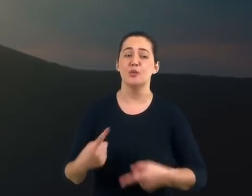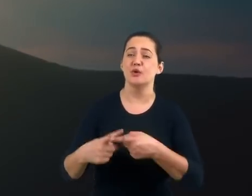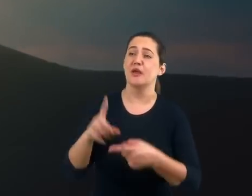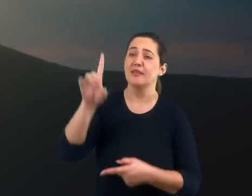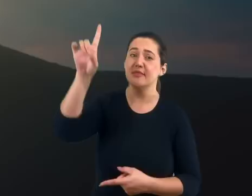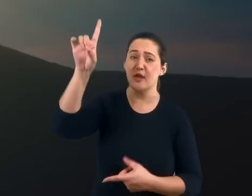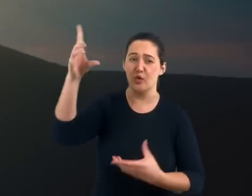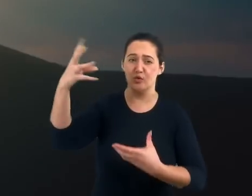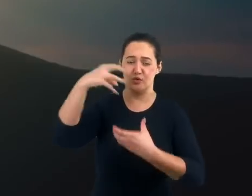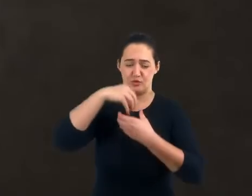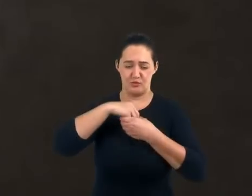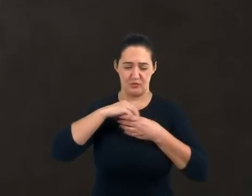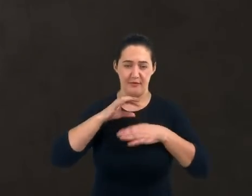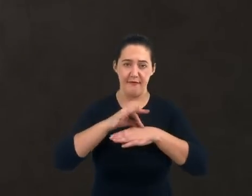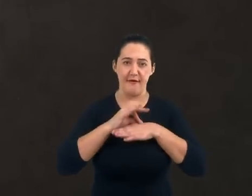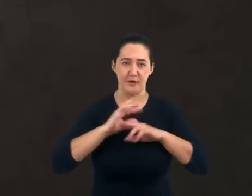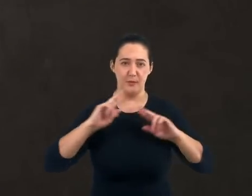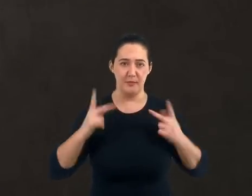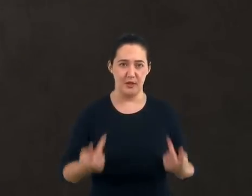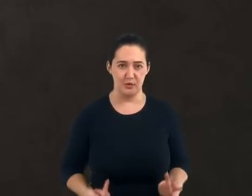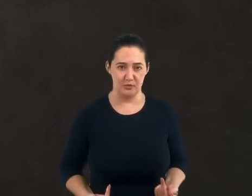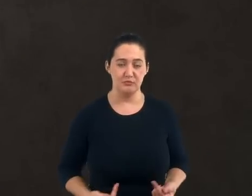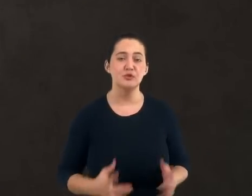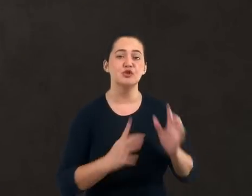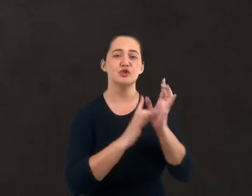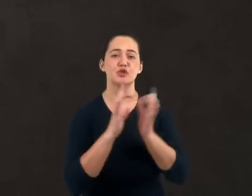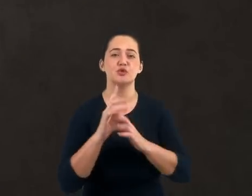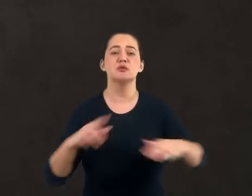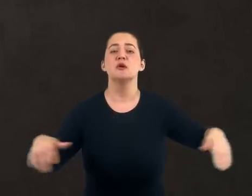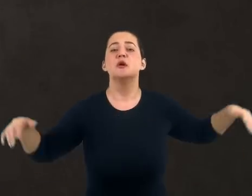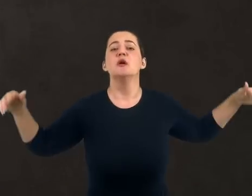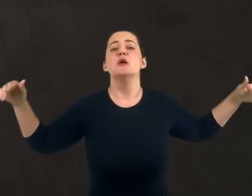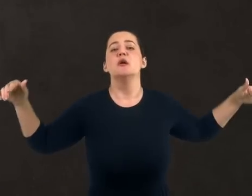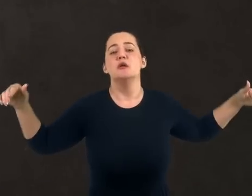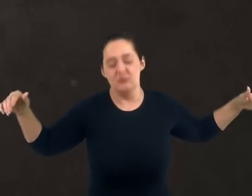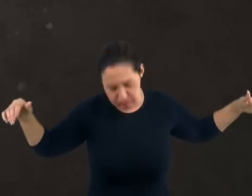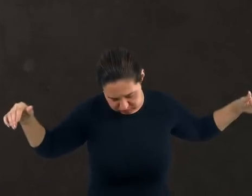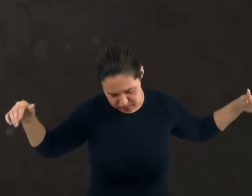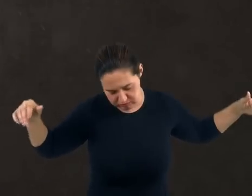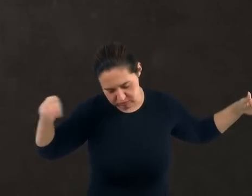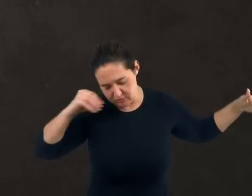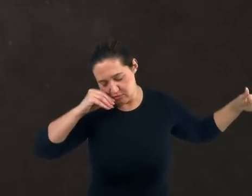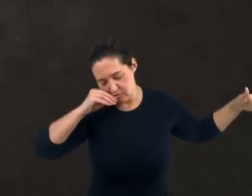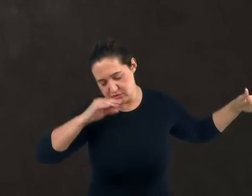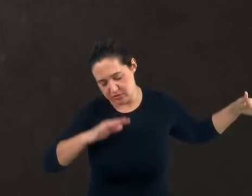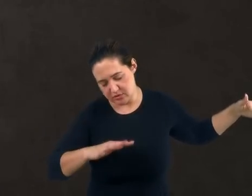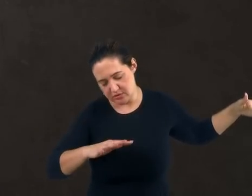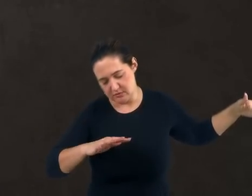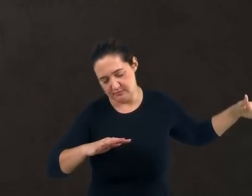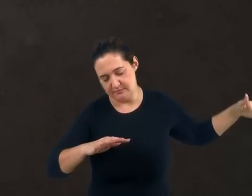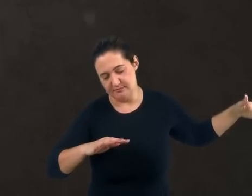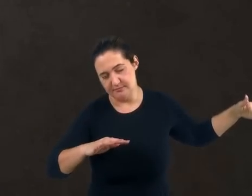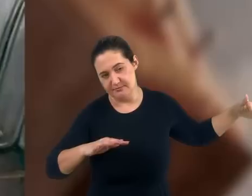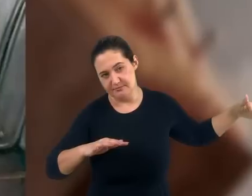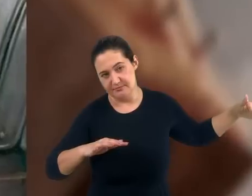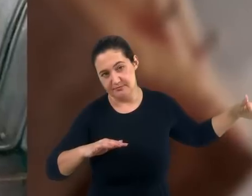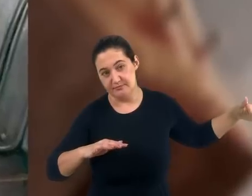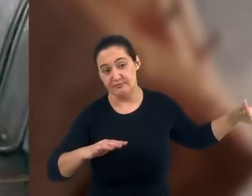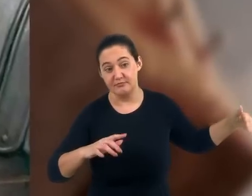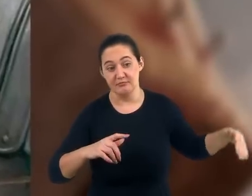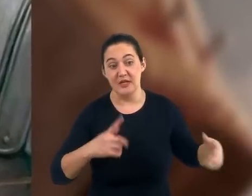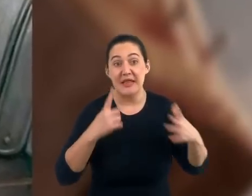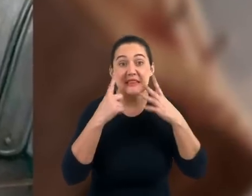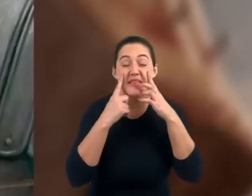Deus em forma humana. E inclinando a cabeça, Jesus entregou o Espírito. João 19, verso 30.